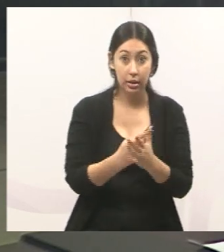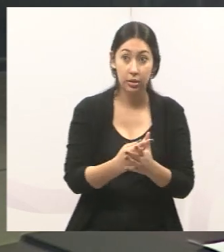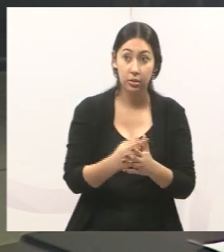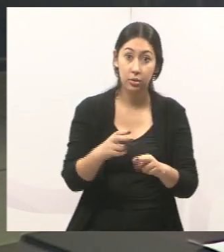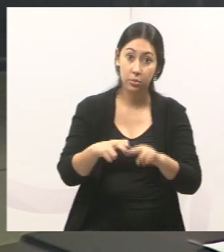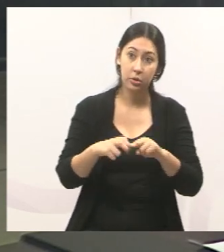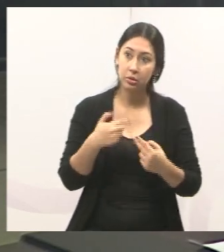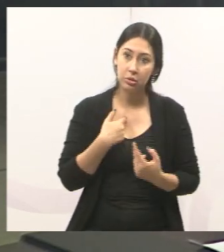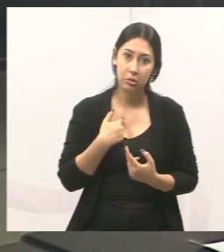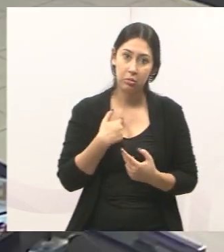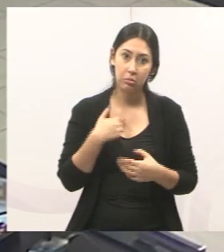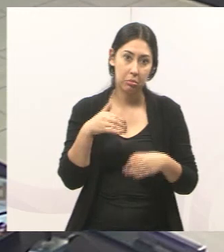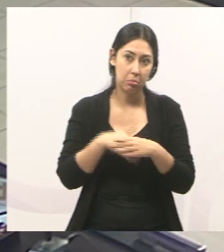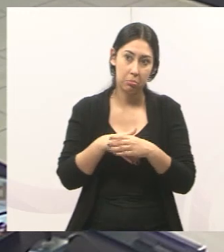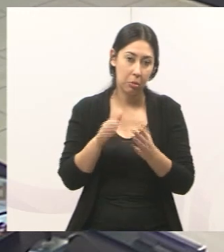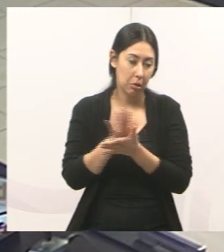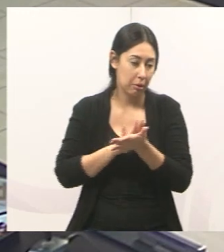me abstenho.